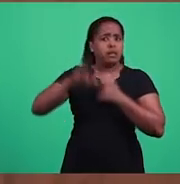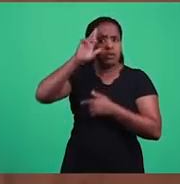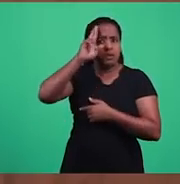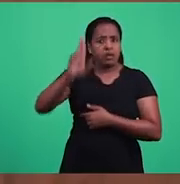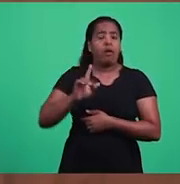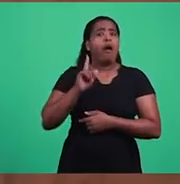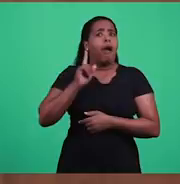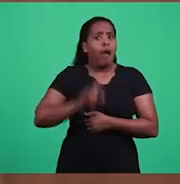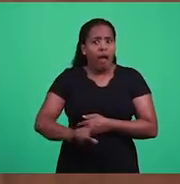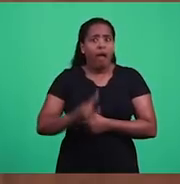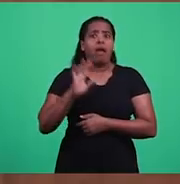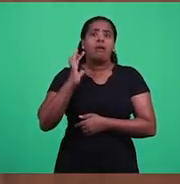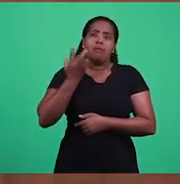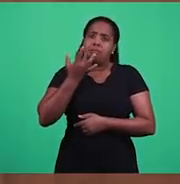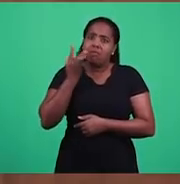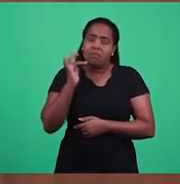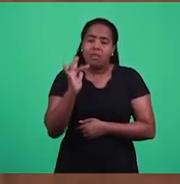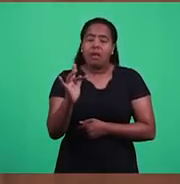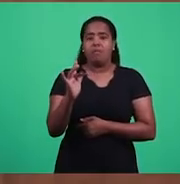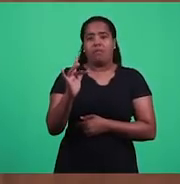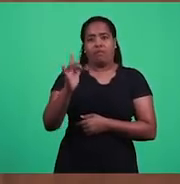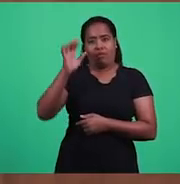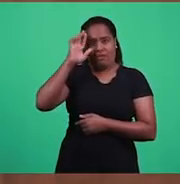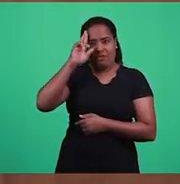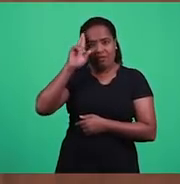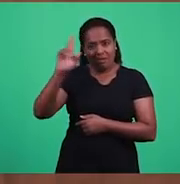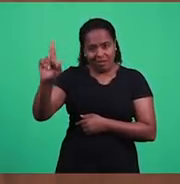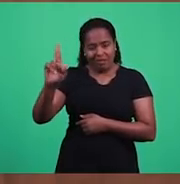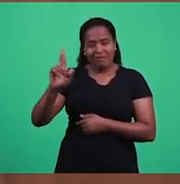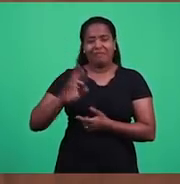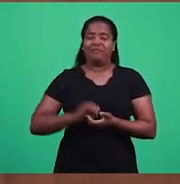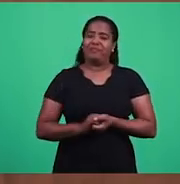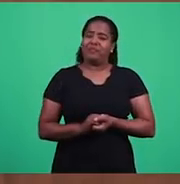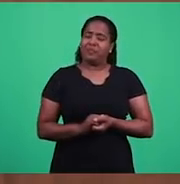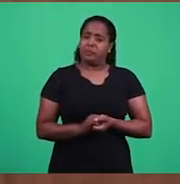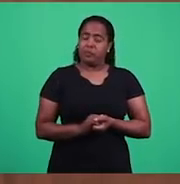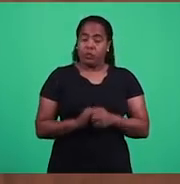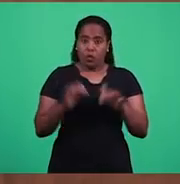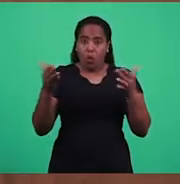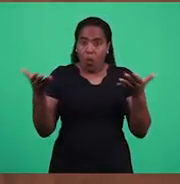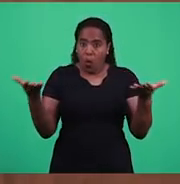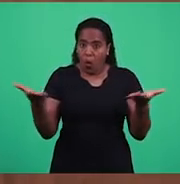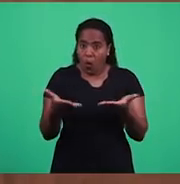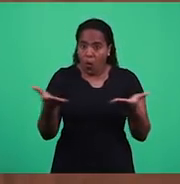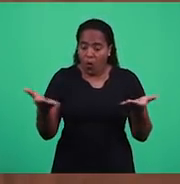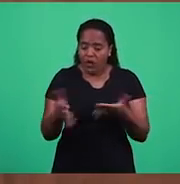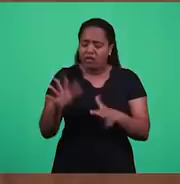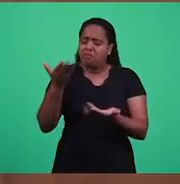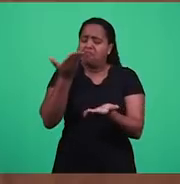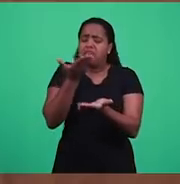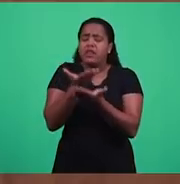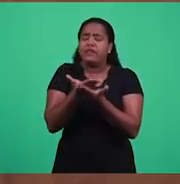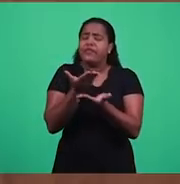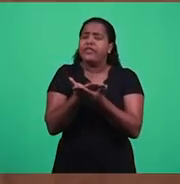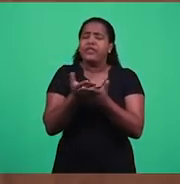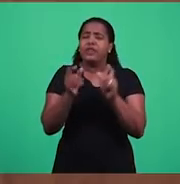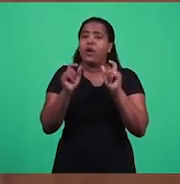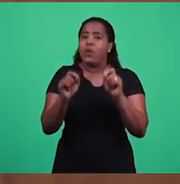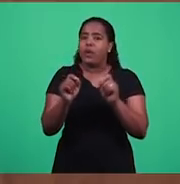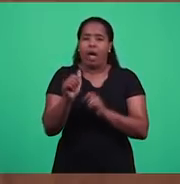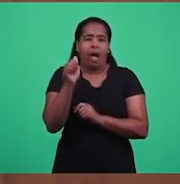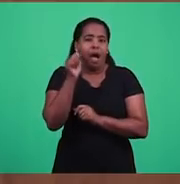é temor ao Senhor. Glória a Deus! E hoje nós vamos estudar sobre